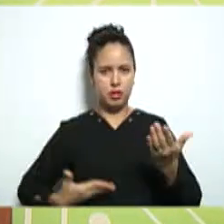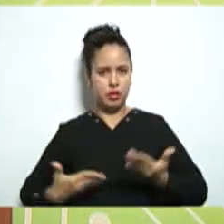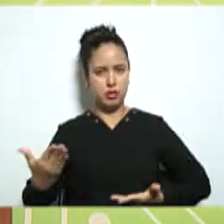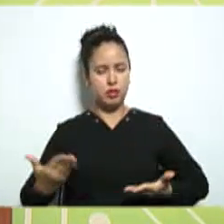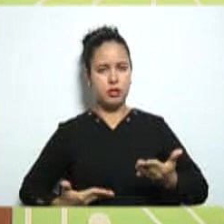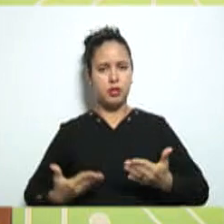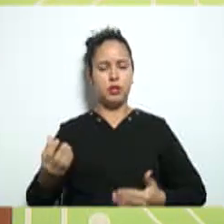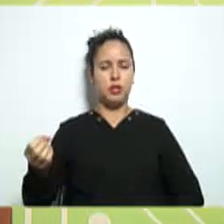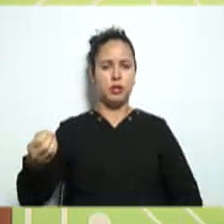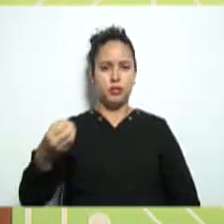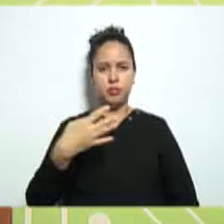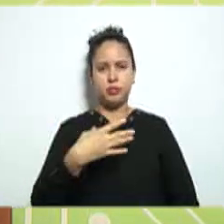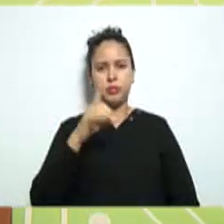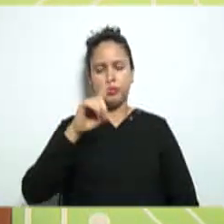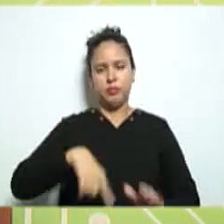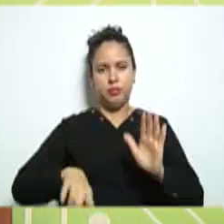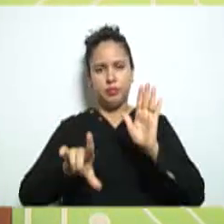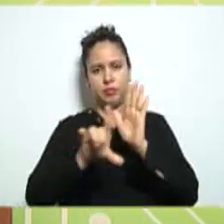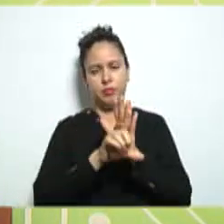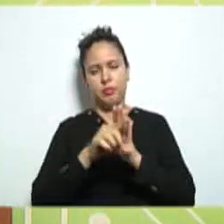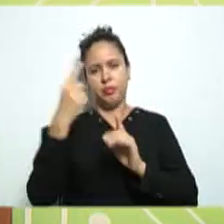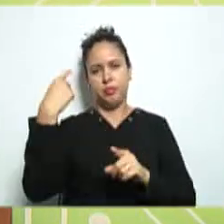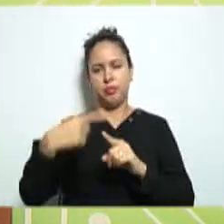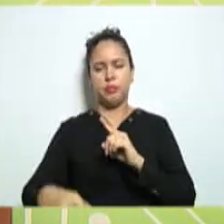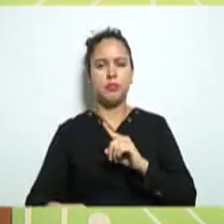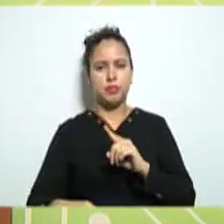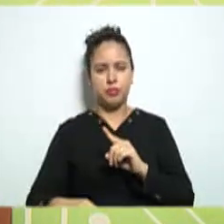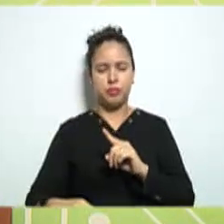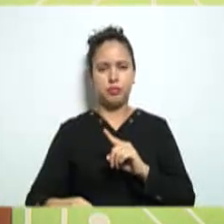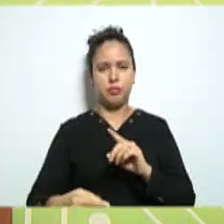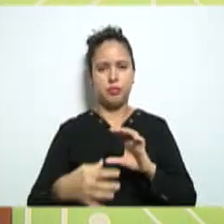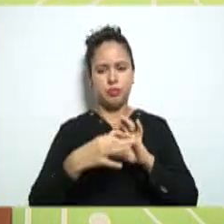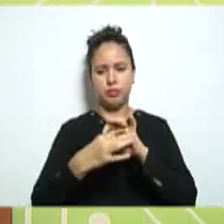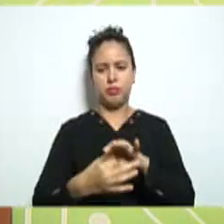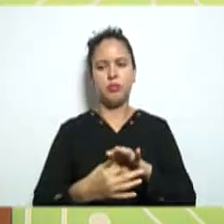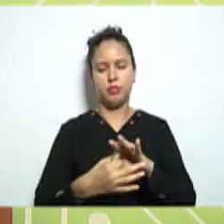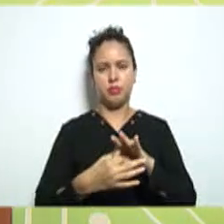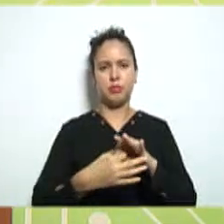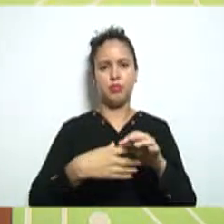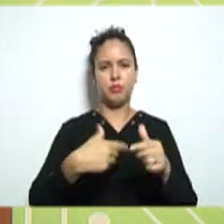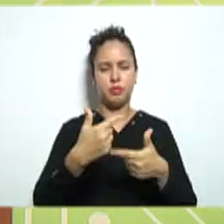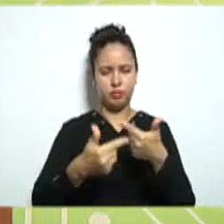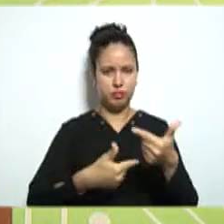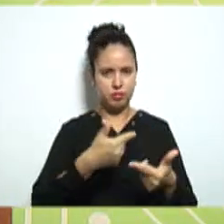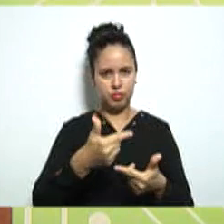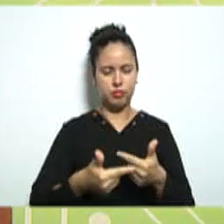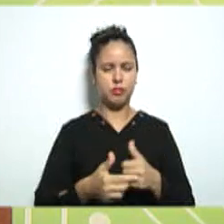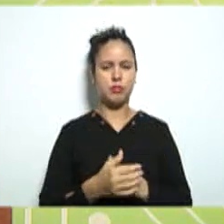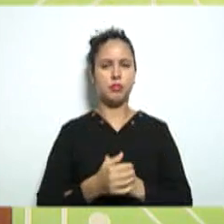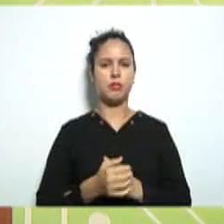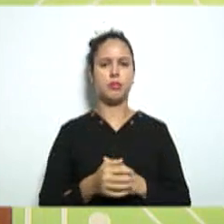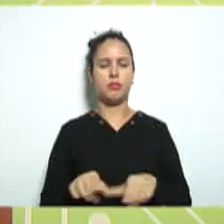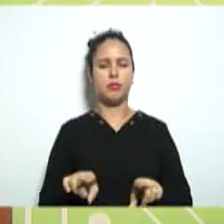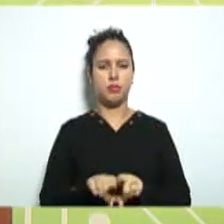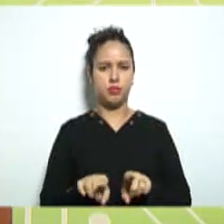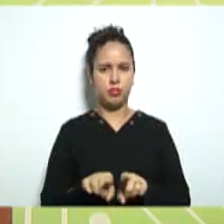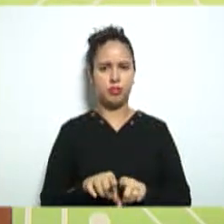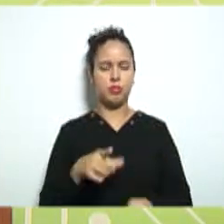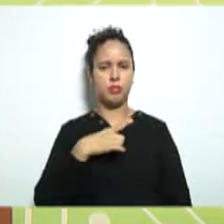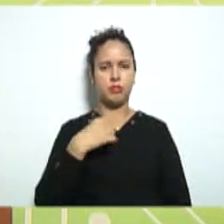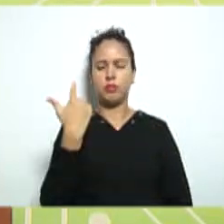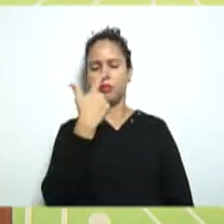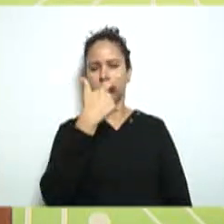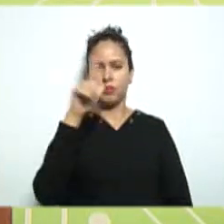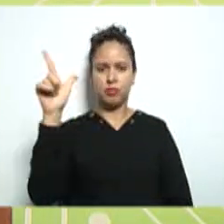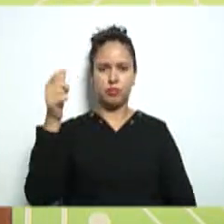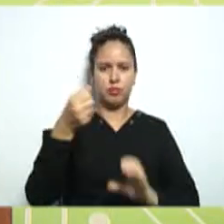caracterizada por isso, pela ilegalidade daquela relação de trabalho. E também ela tem outras